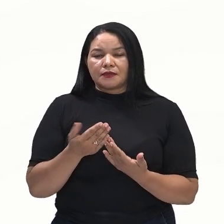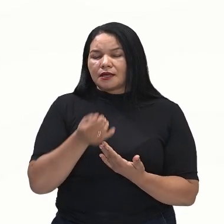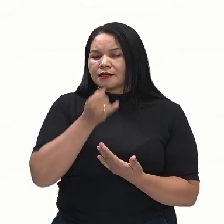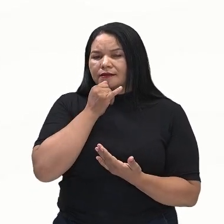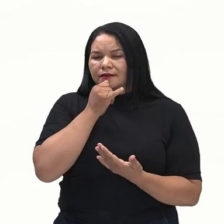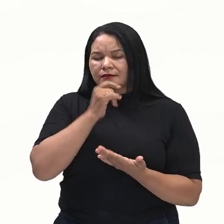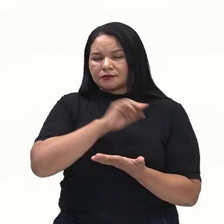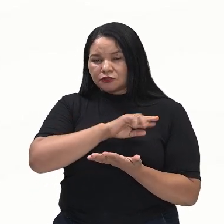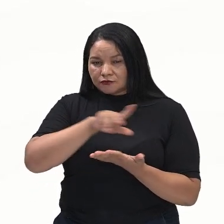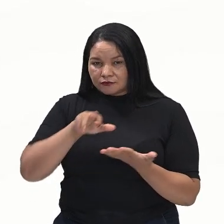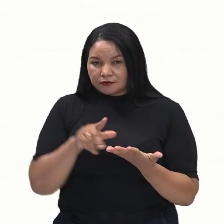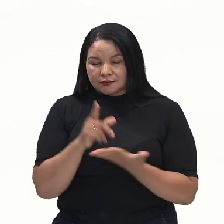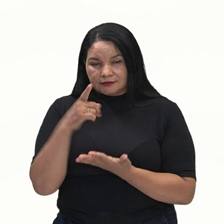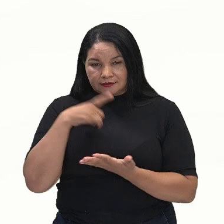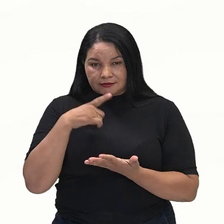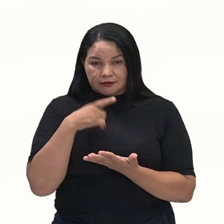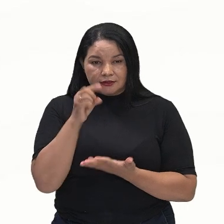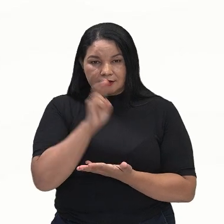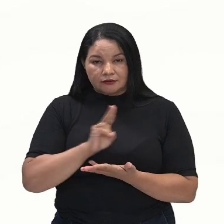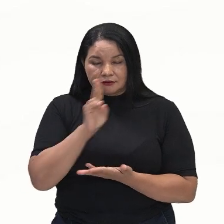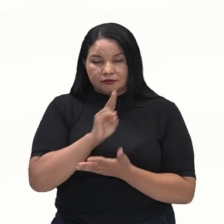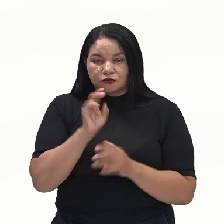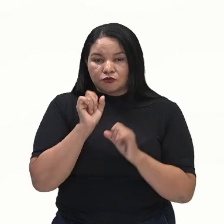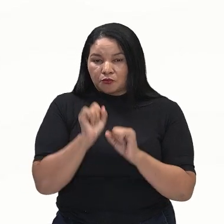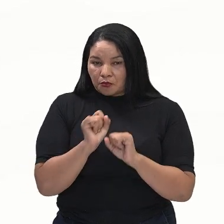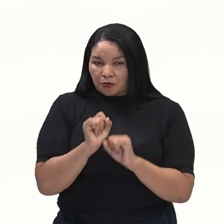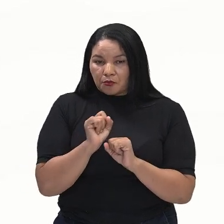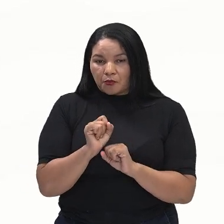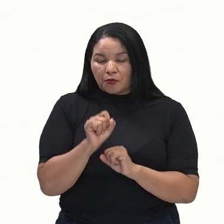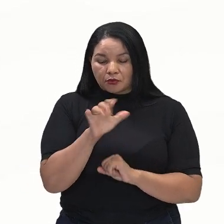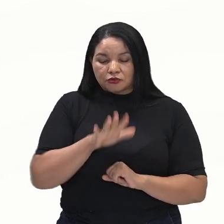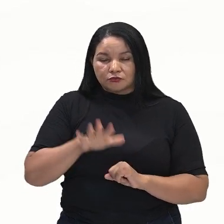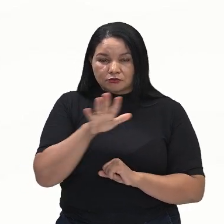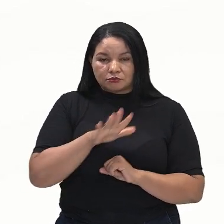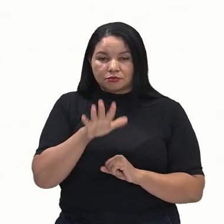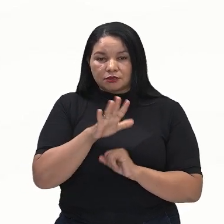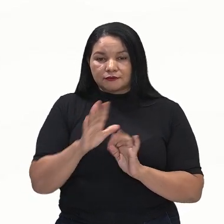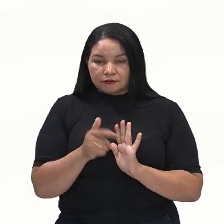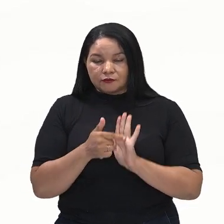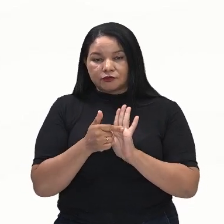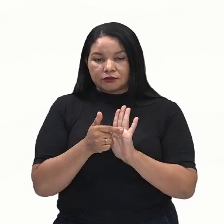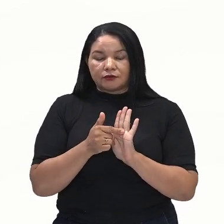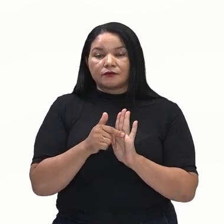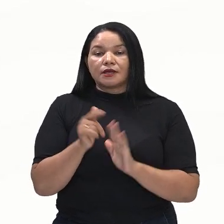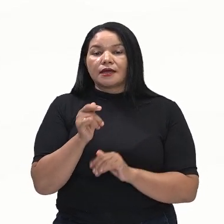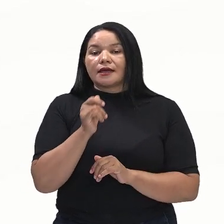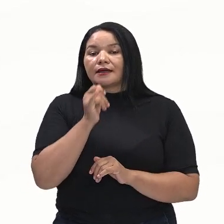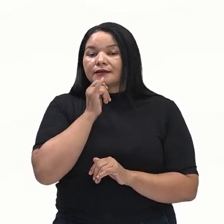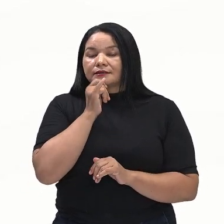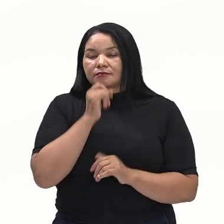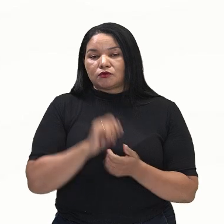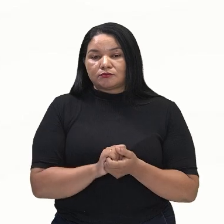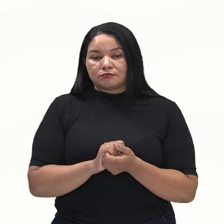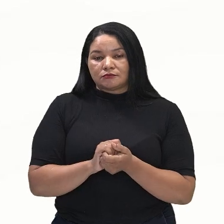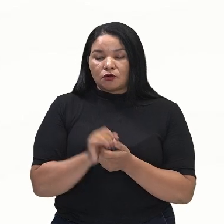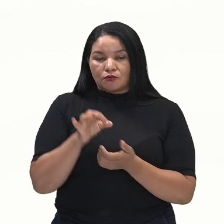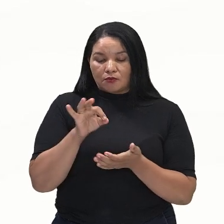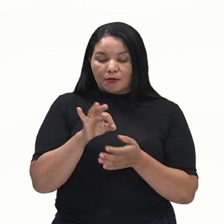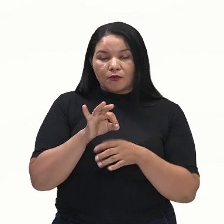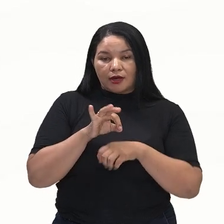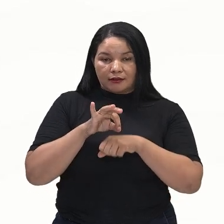né, onde a gente pode determinar o espaço amostral. Por exemplo, você pode lançar uma moeda. O